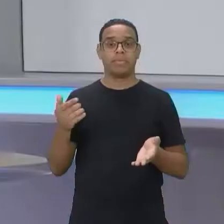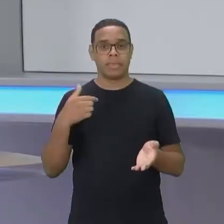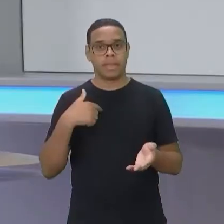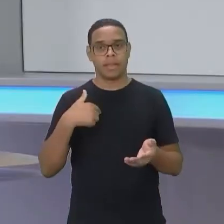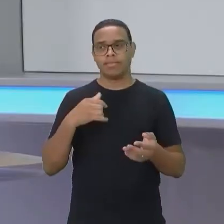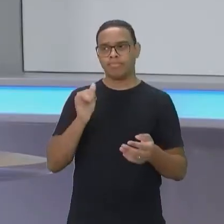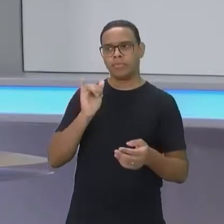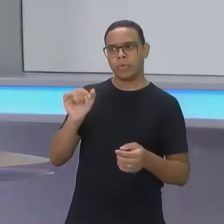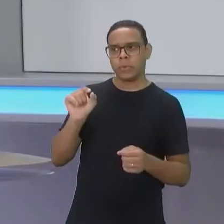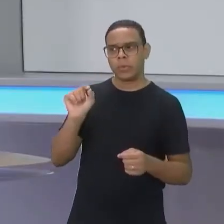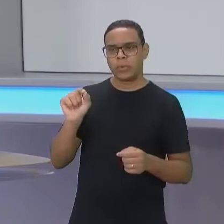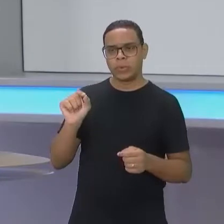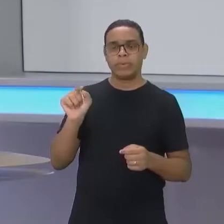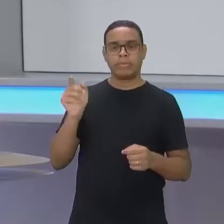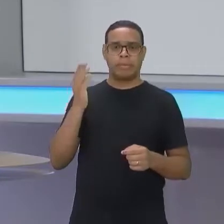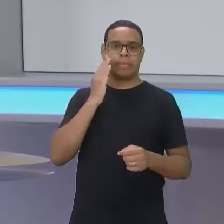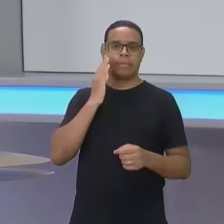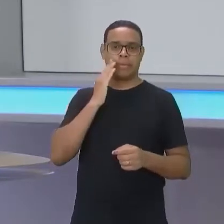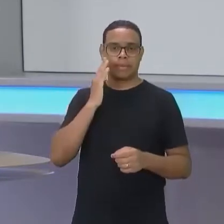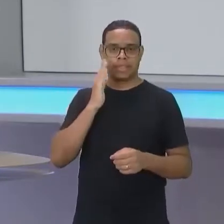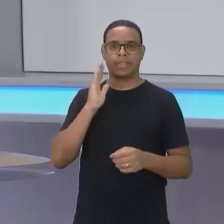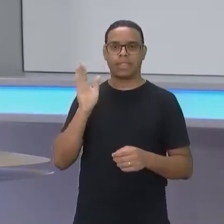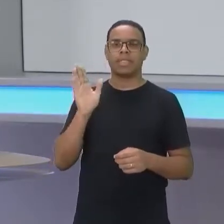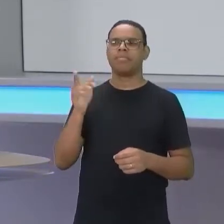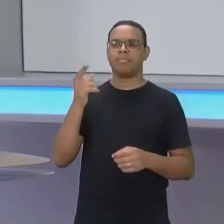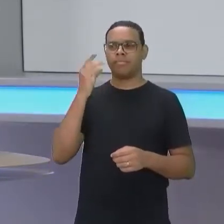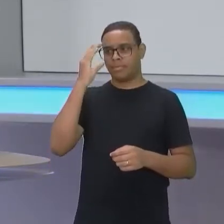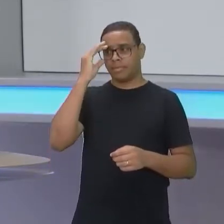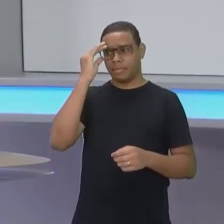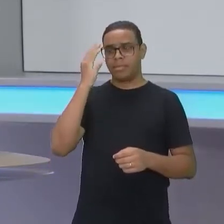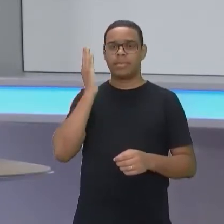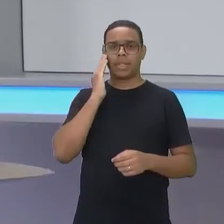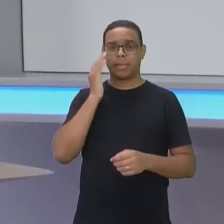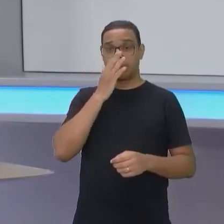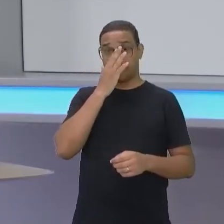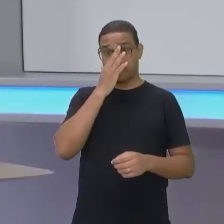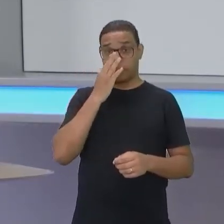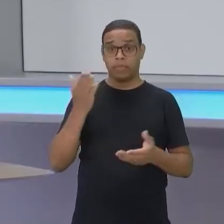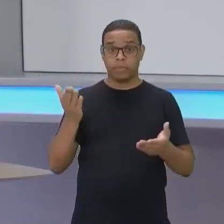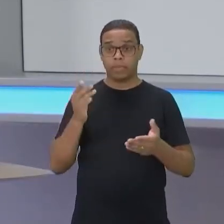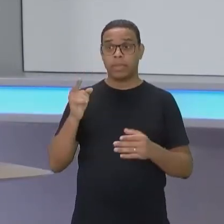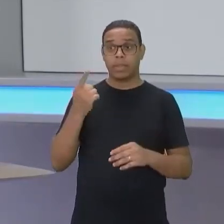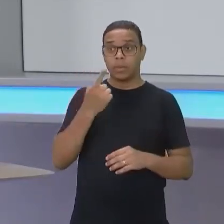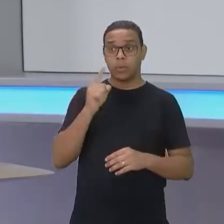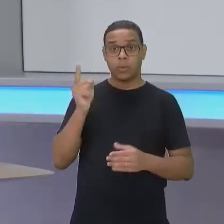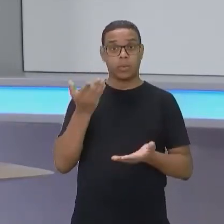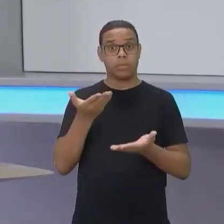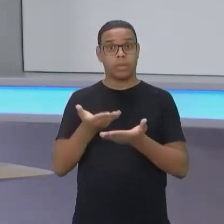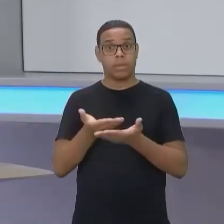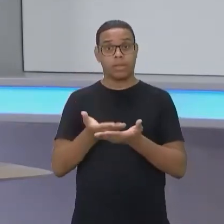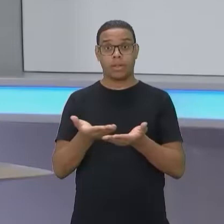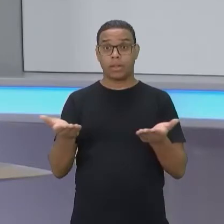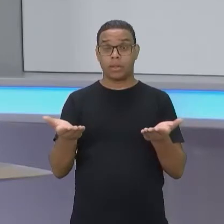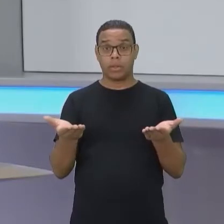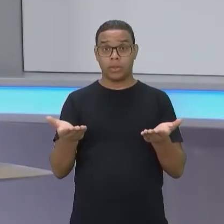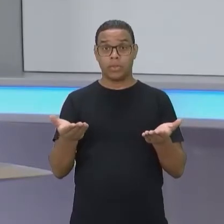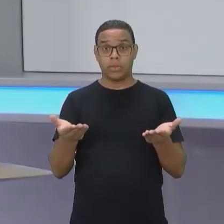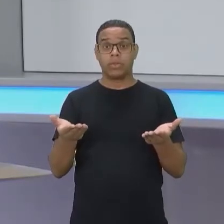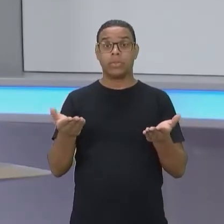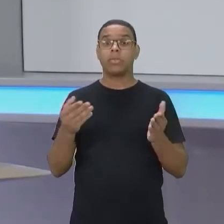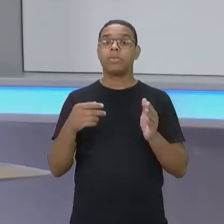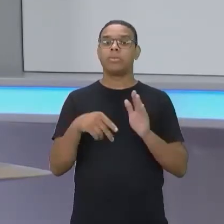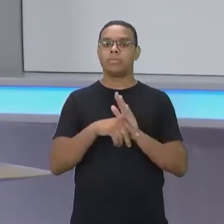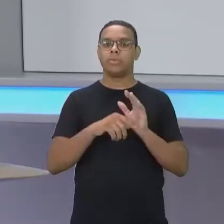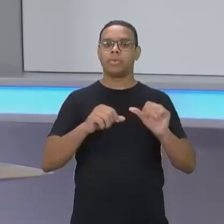te dizer uma coisa. Você já sabia, mas eu vou te dizer mesmo assim. Essa é a última aula do